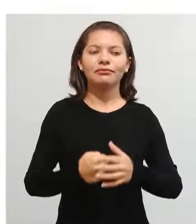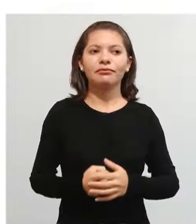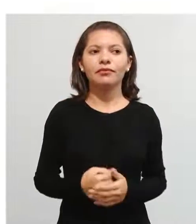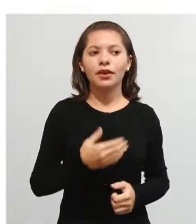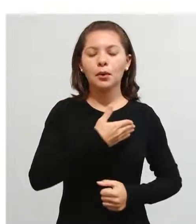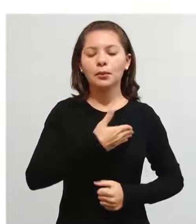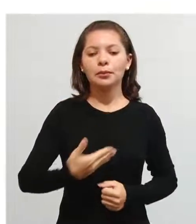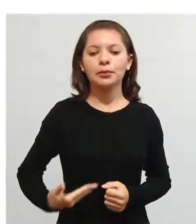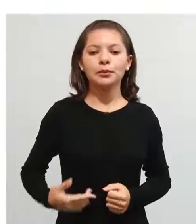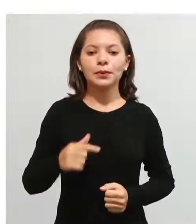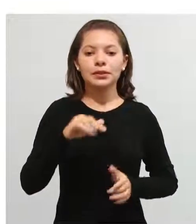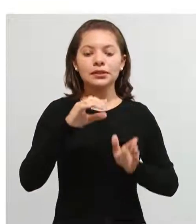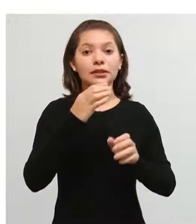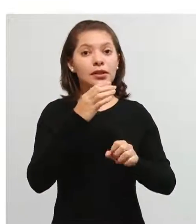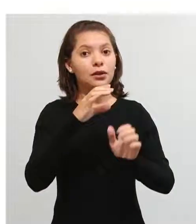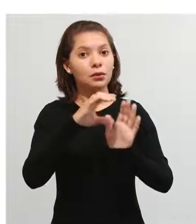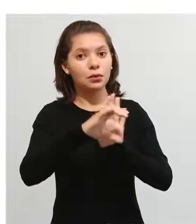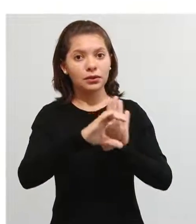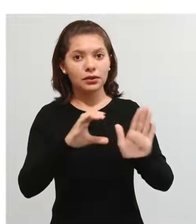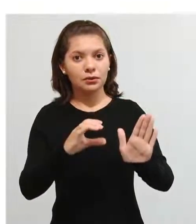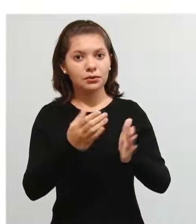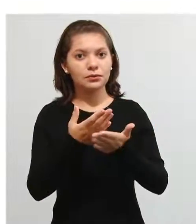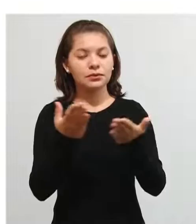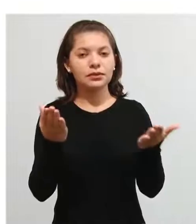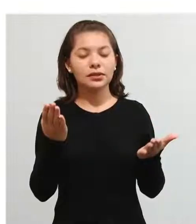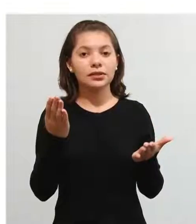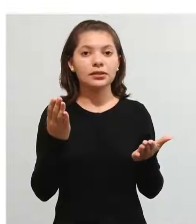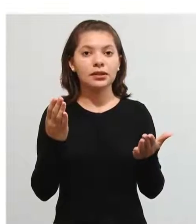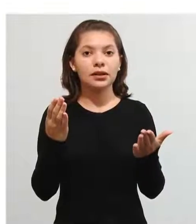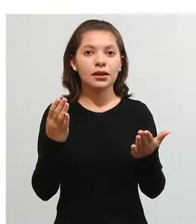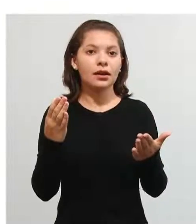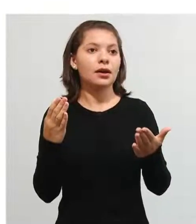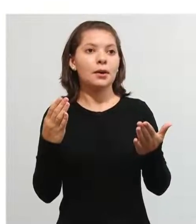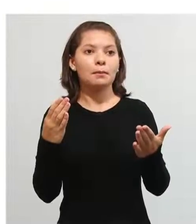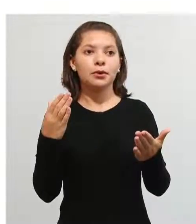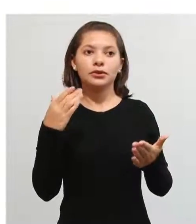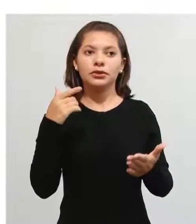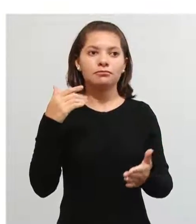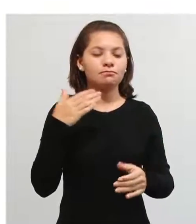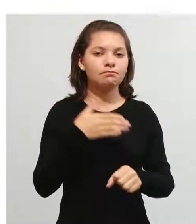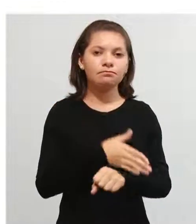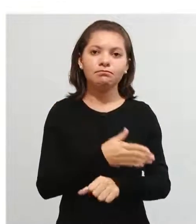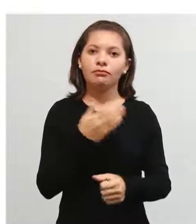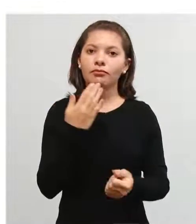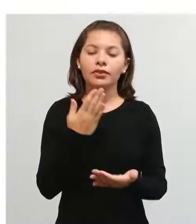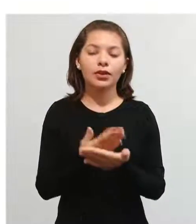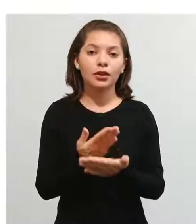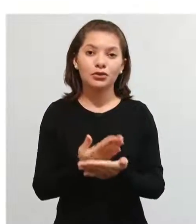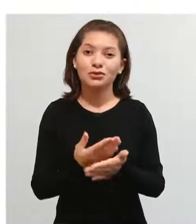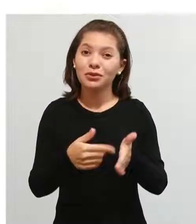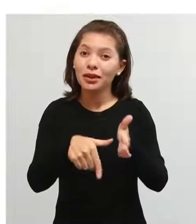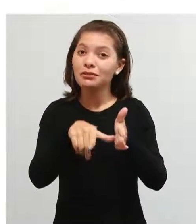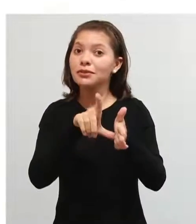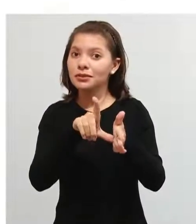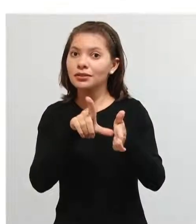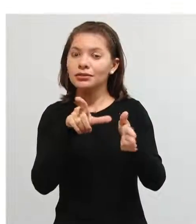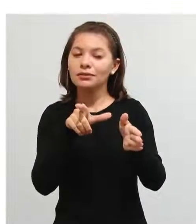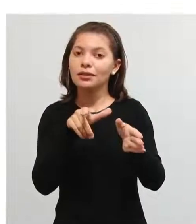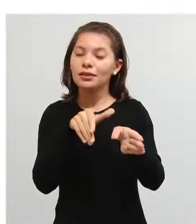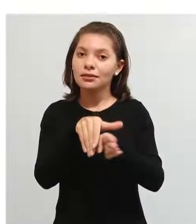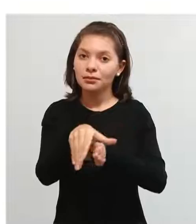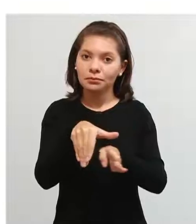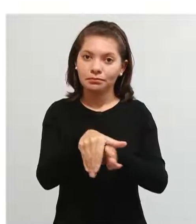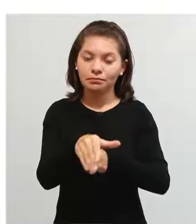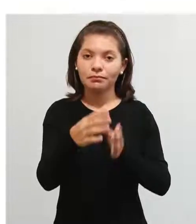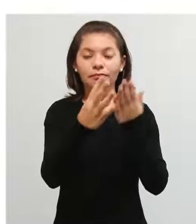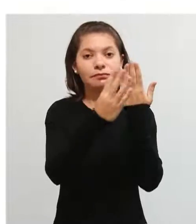e esse conteúdo vocês podem também estar ali estudando, voltando um pouco nas nossas recomendações de bibliografia,